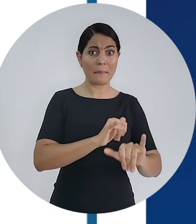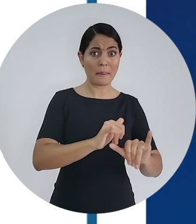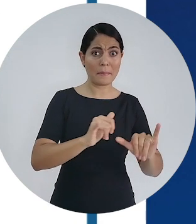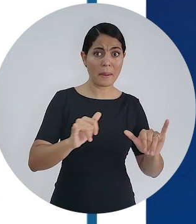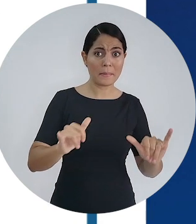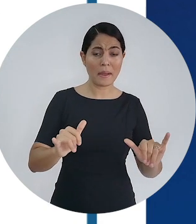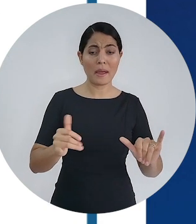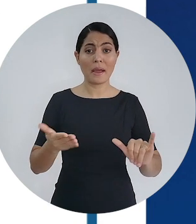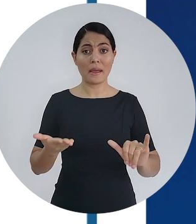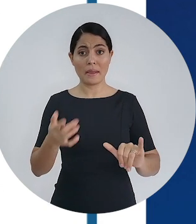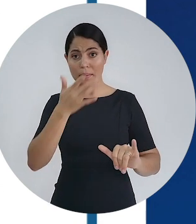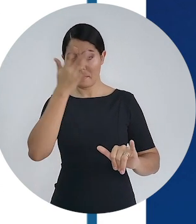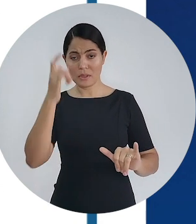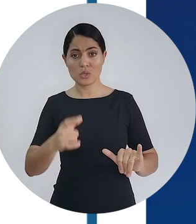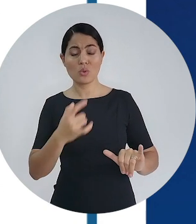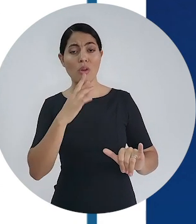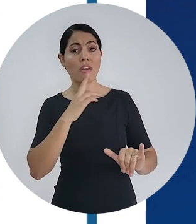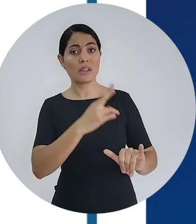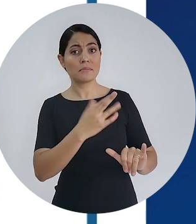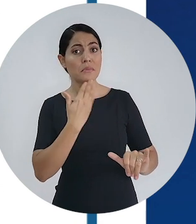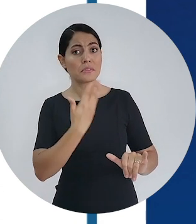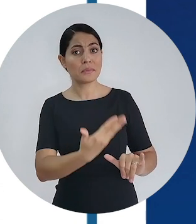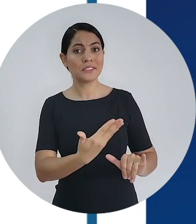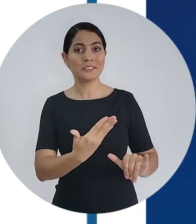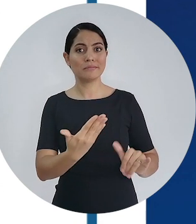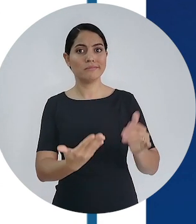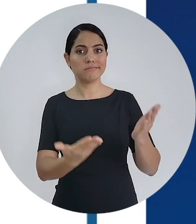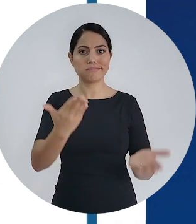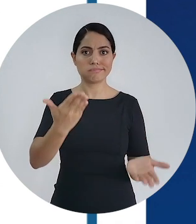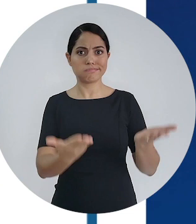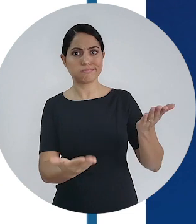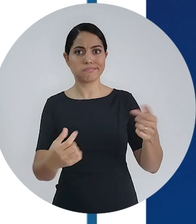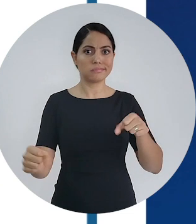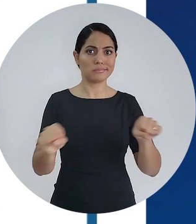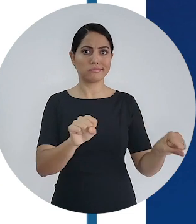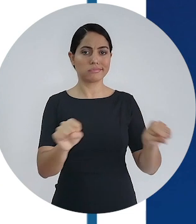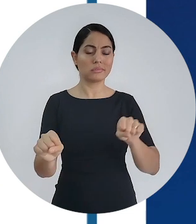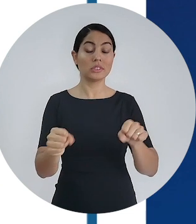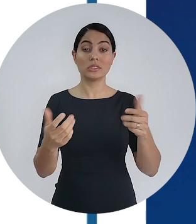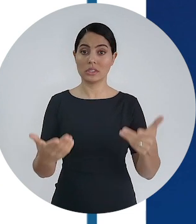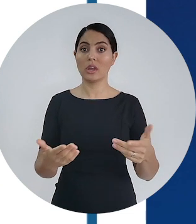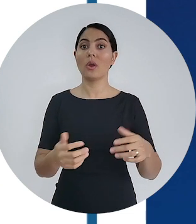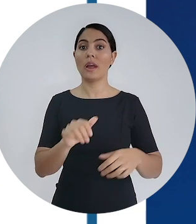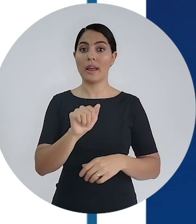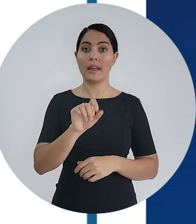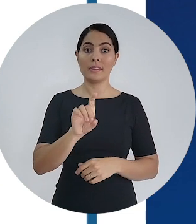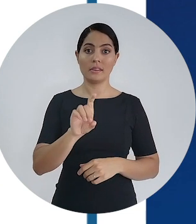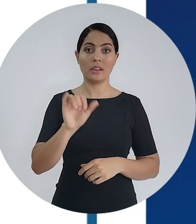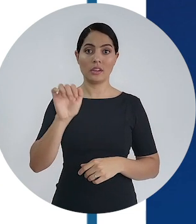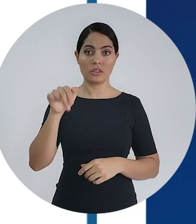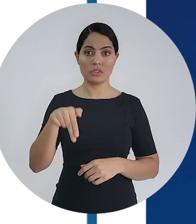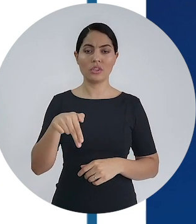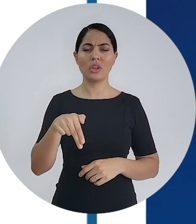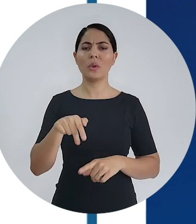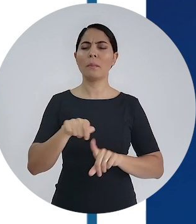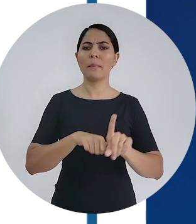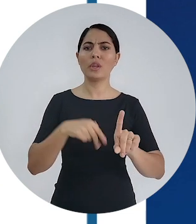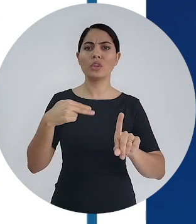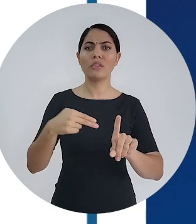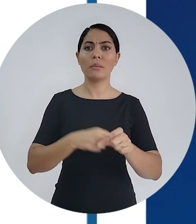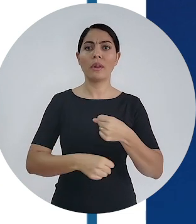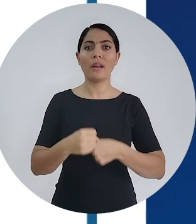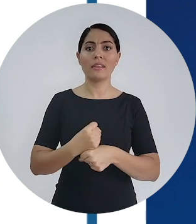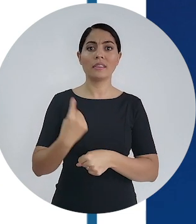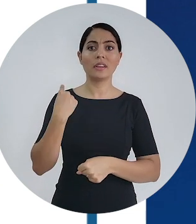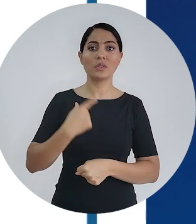forças entre os veículos de imprensa e autores de pedido de direito de resposta. A ADI foi ajuizada pelo Conselho Federal da OAB em